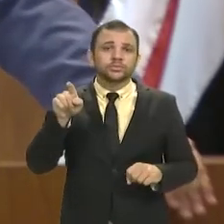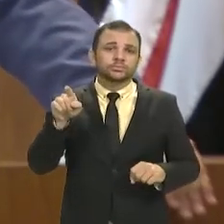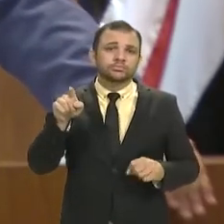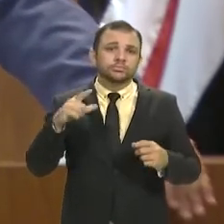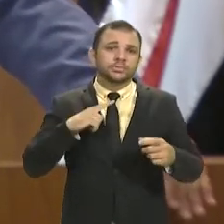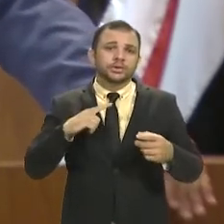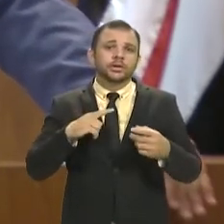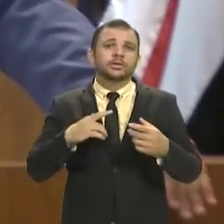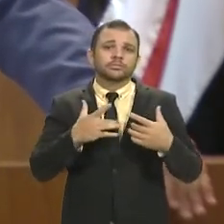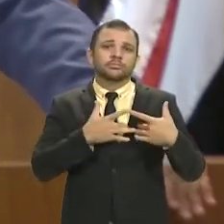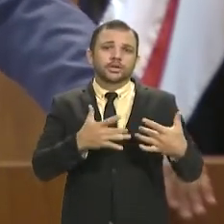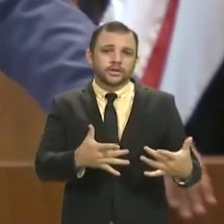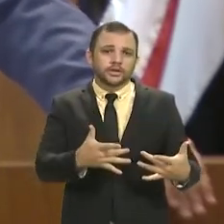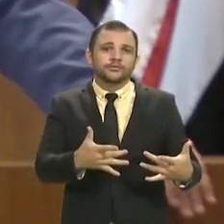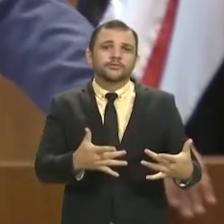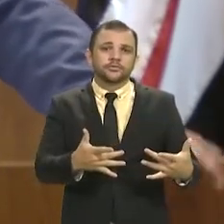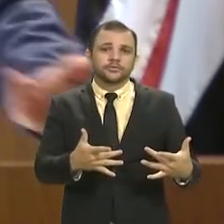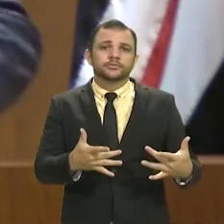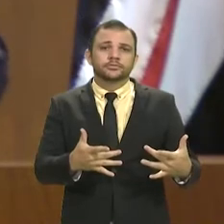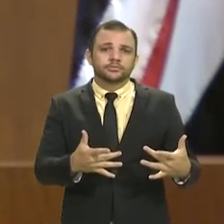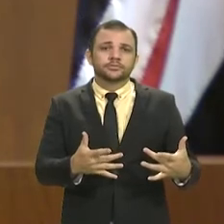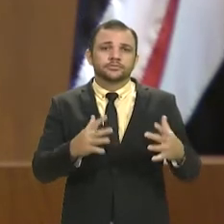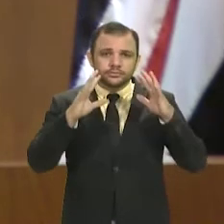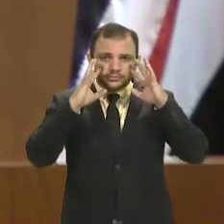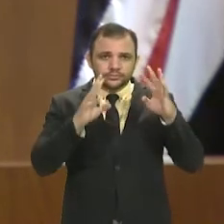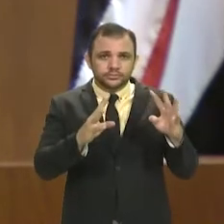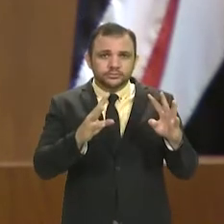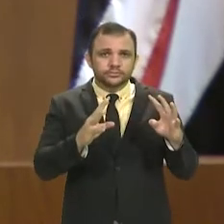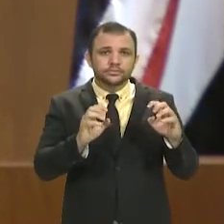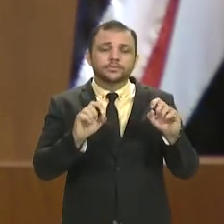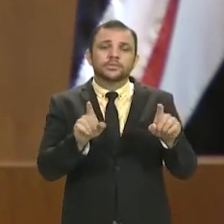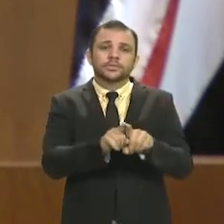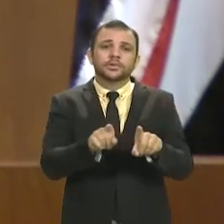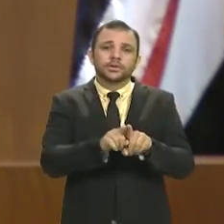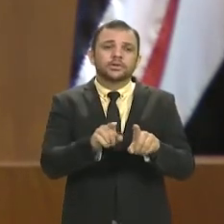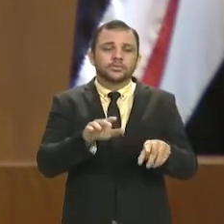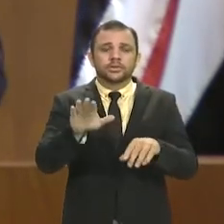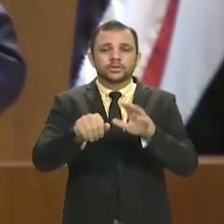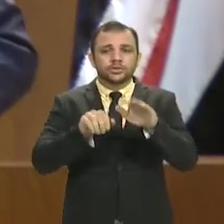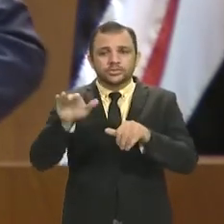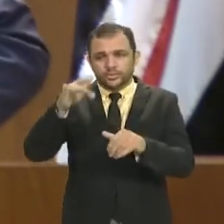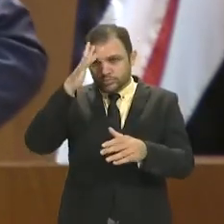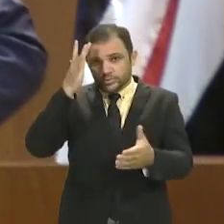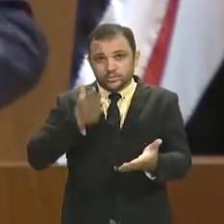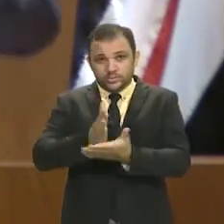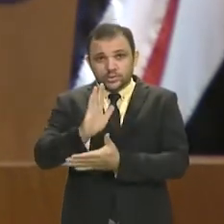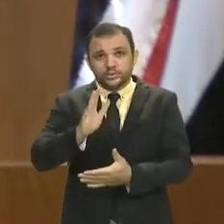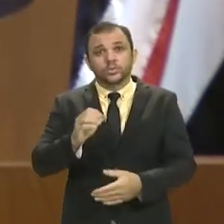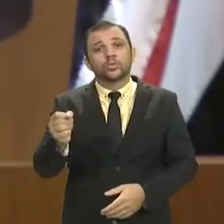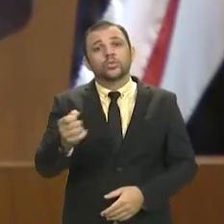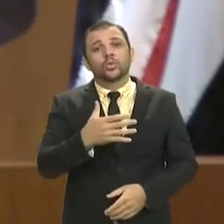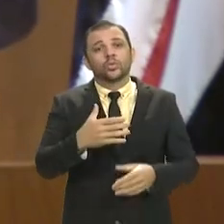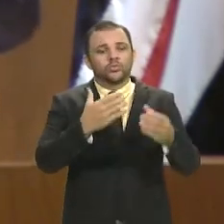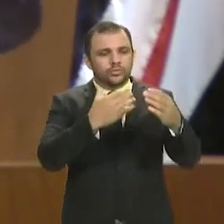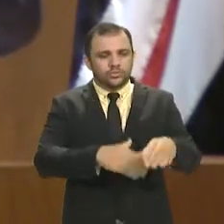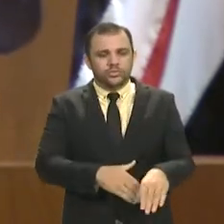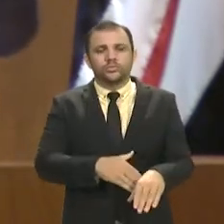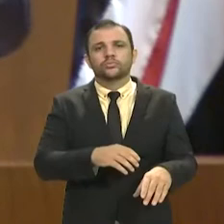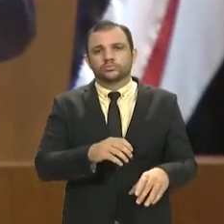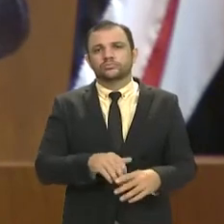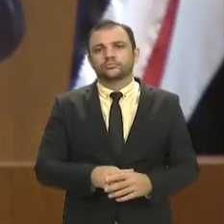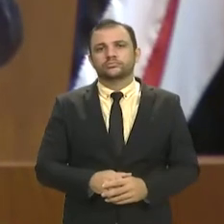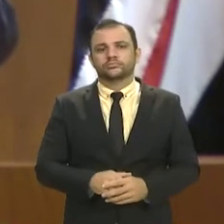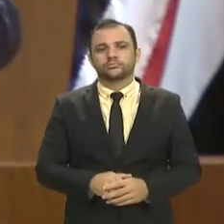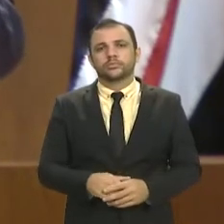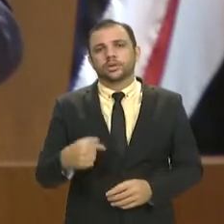complacência, a benevolência, a atenção e nomear os aprovados e fazer um novo concurso. Eu tenho certeza